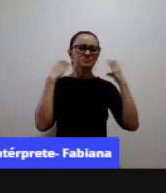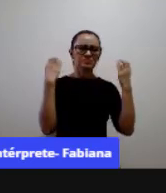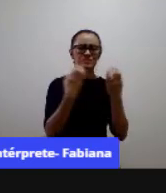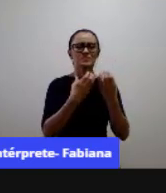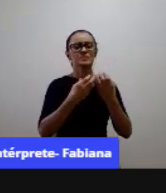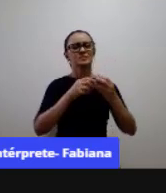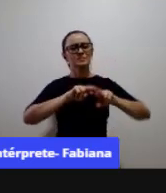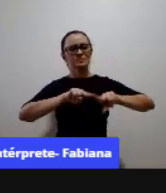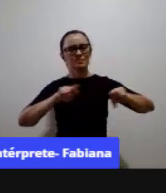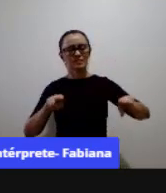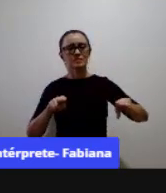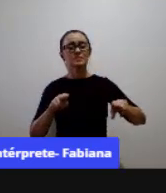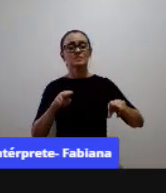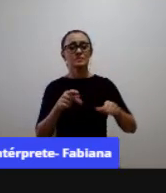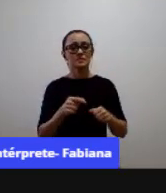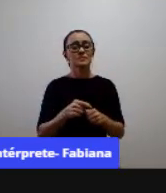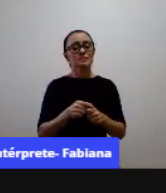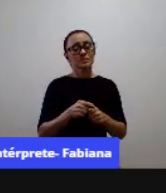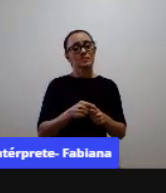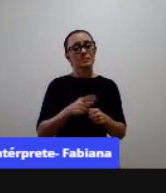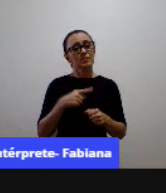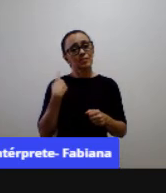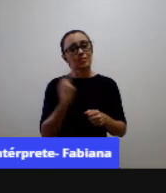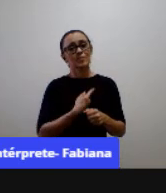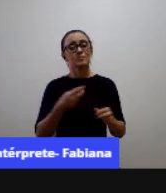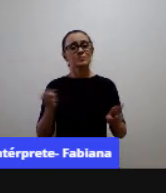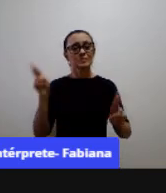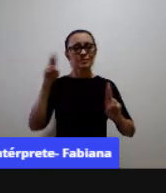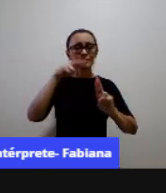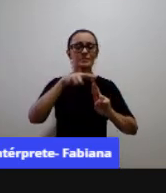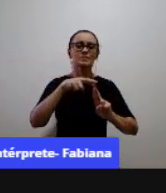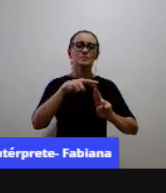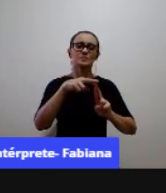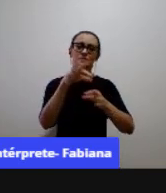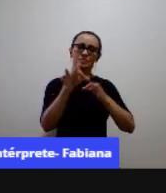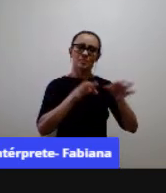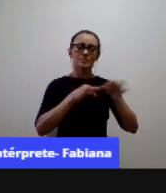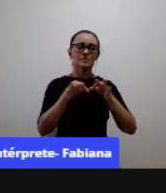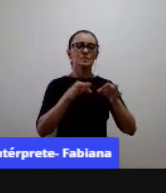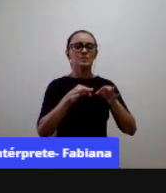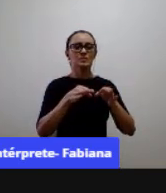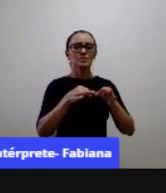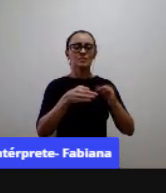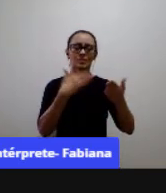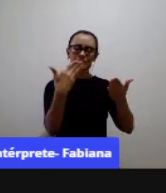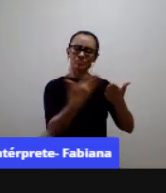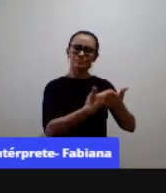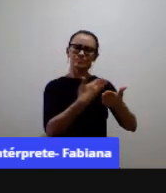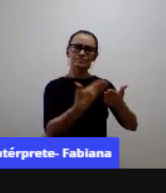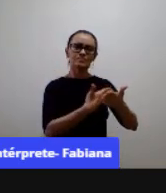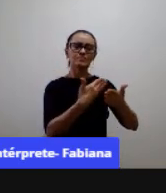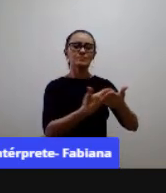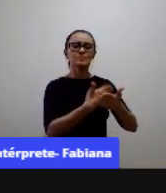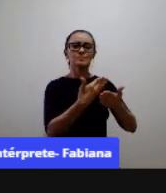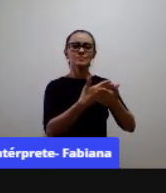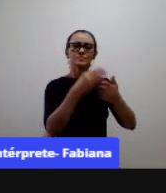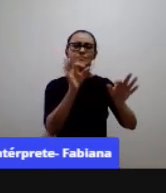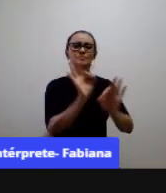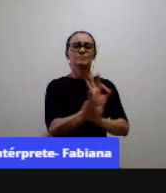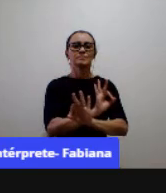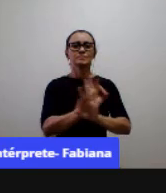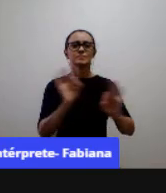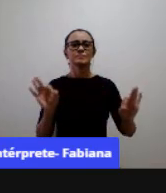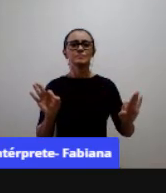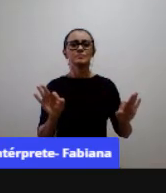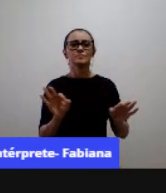nossas referências para montar essa formação aqui. Ela veio de um livro maravilhoso, que é esse livro aqui, que eu acho